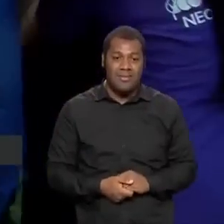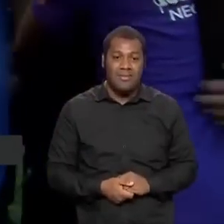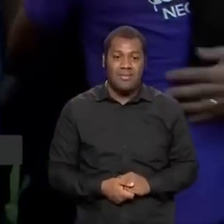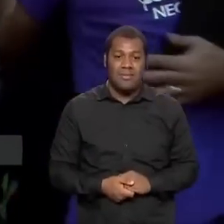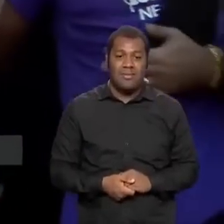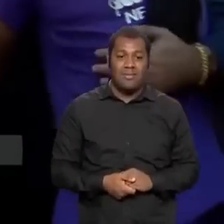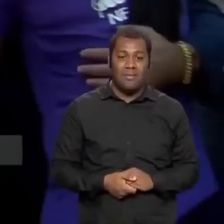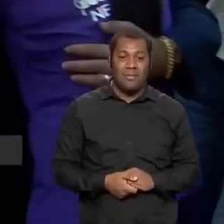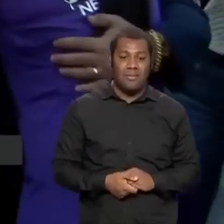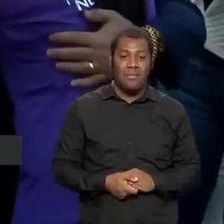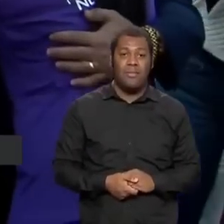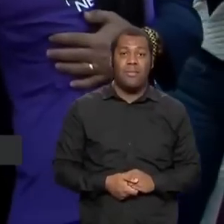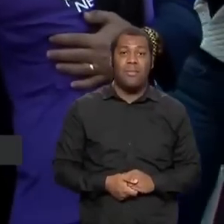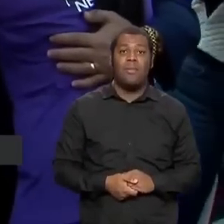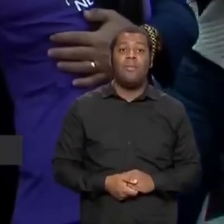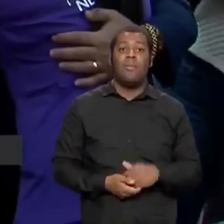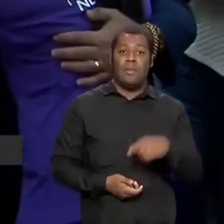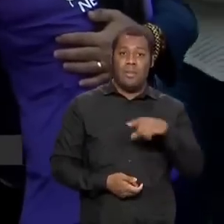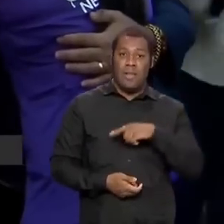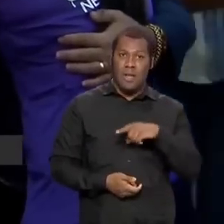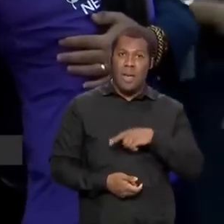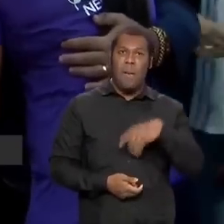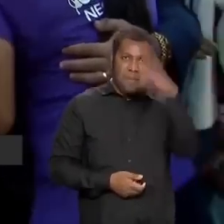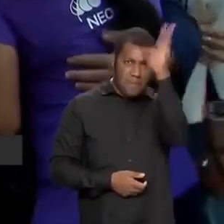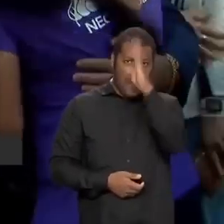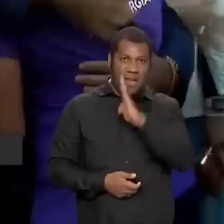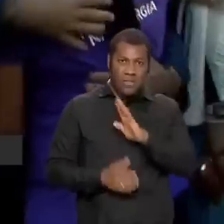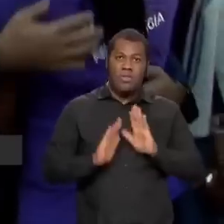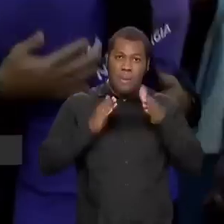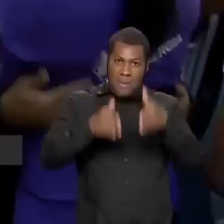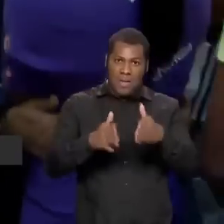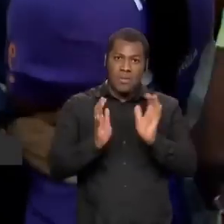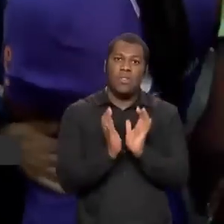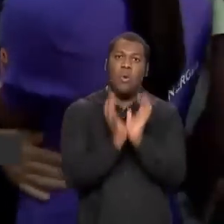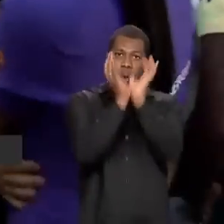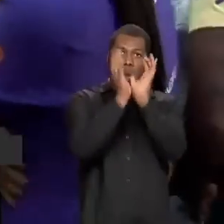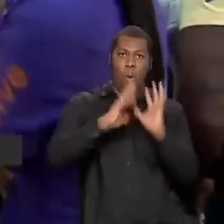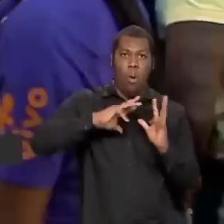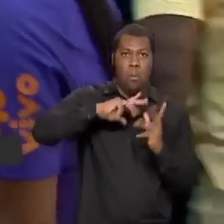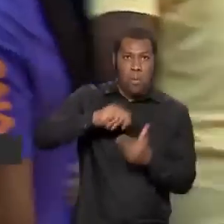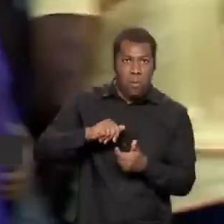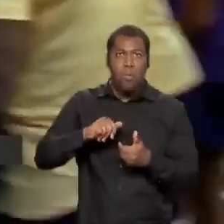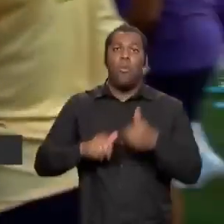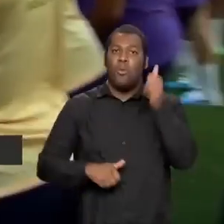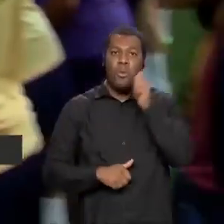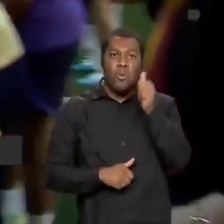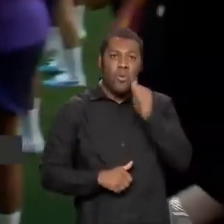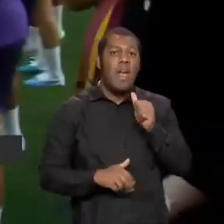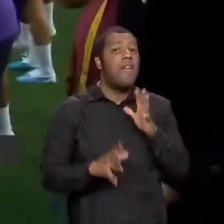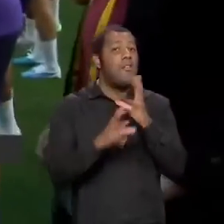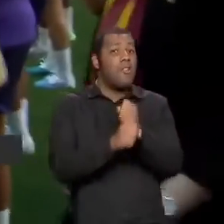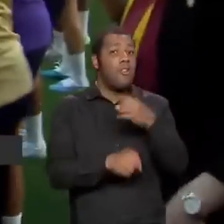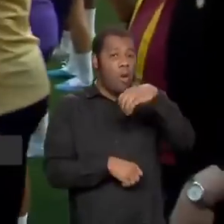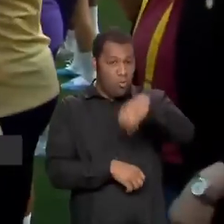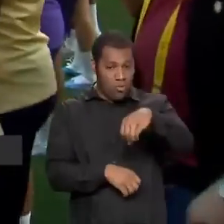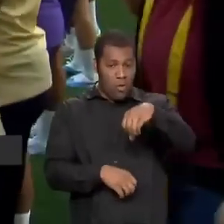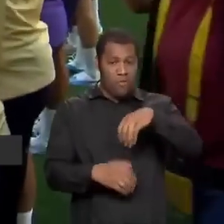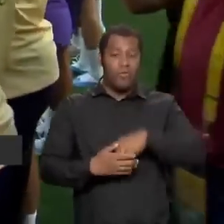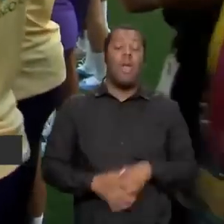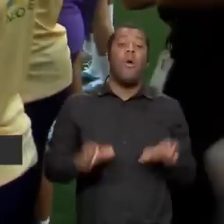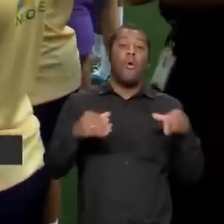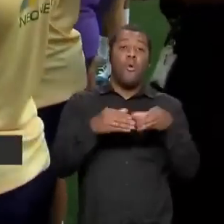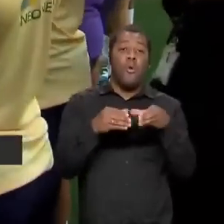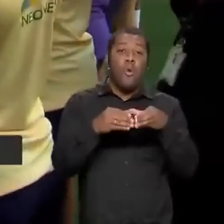Vai ser também a 9ª participação do Brasil em Copas do Mundo femininas. A seleção ainda busca